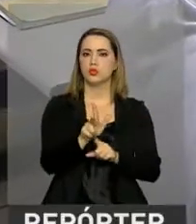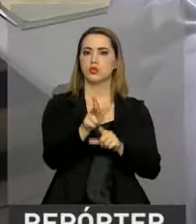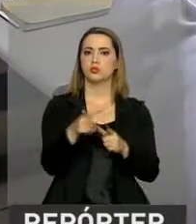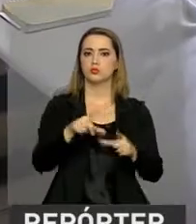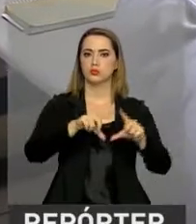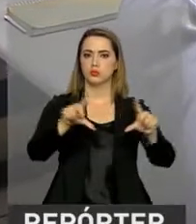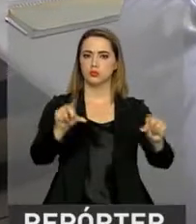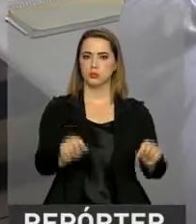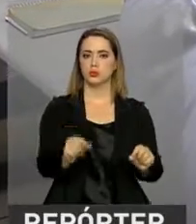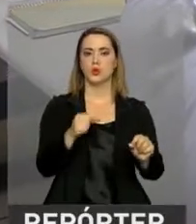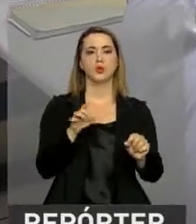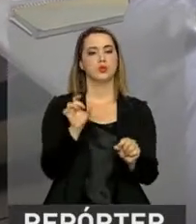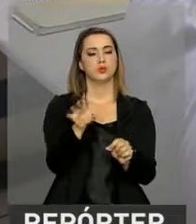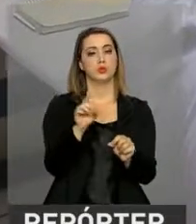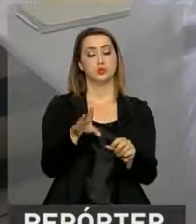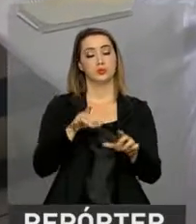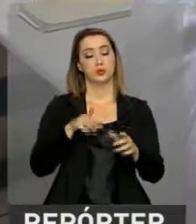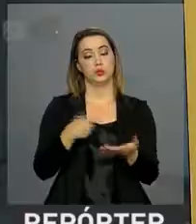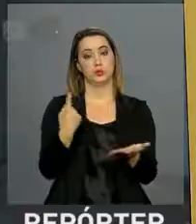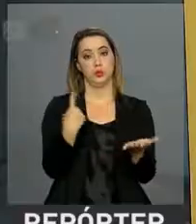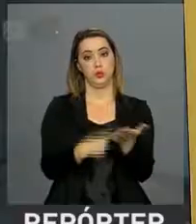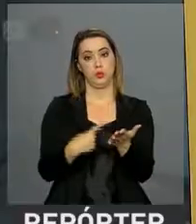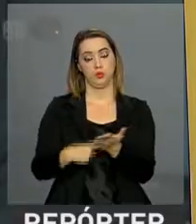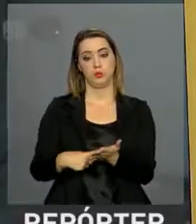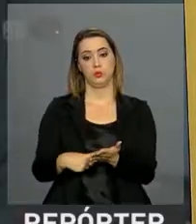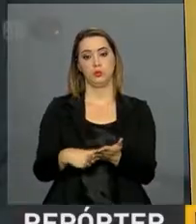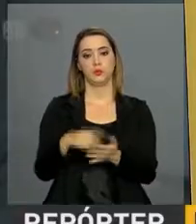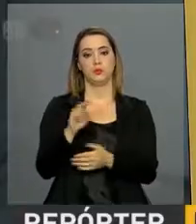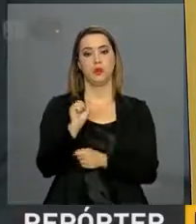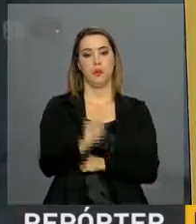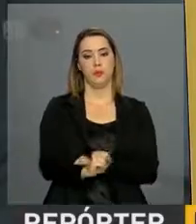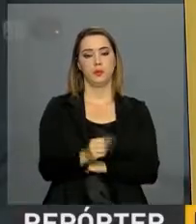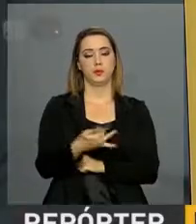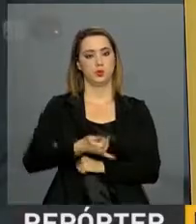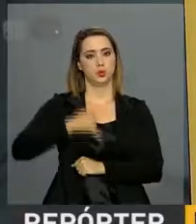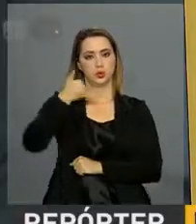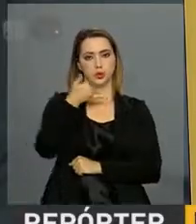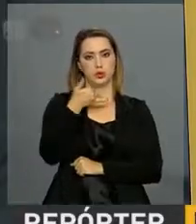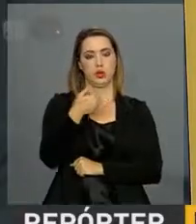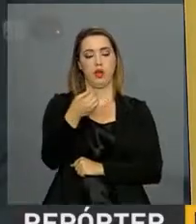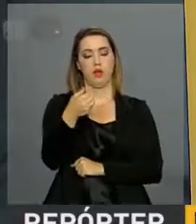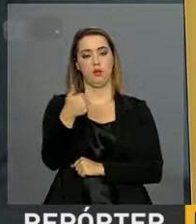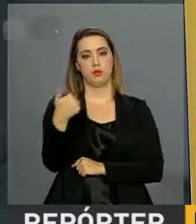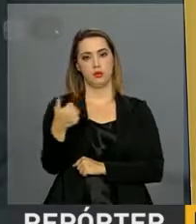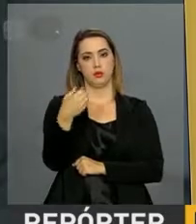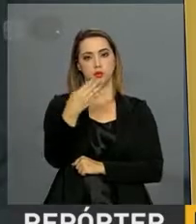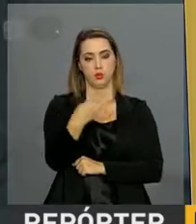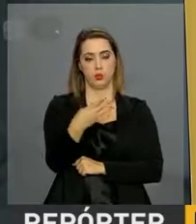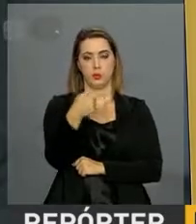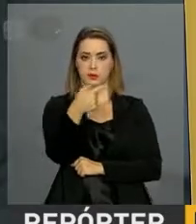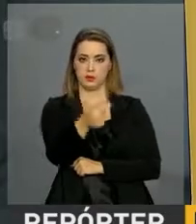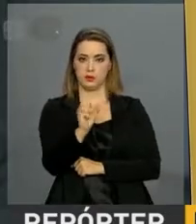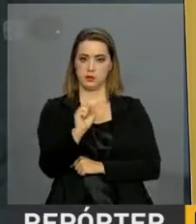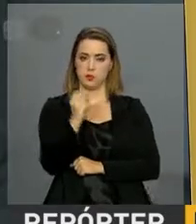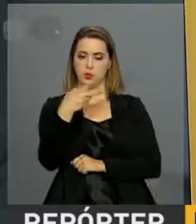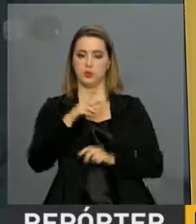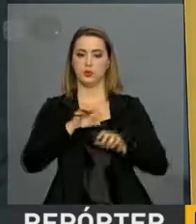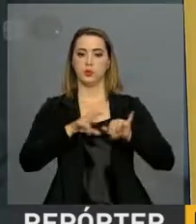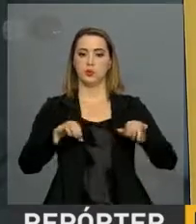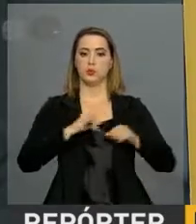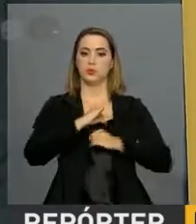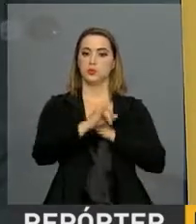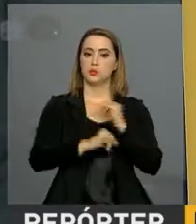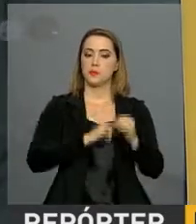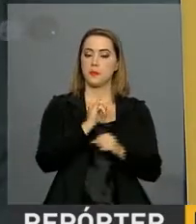receber o equipamento é preciso fazer agendamento após ligar no 11 47 ou acessar nosso site seja digital.com ponto br com o